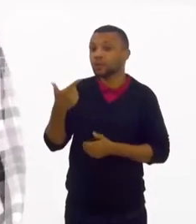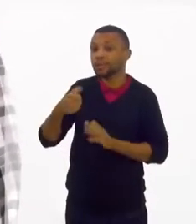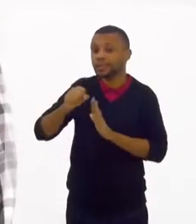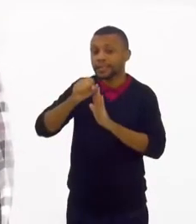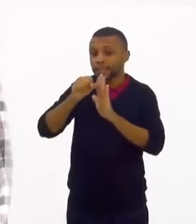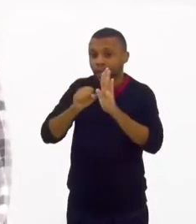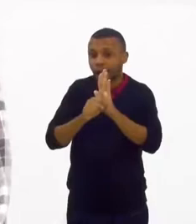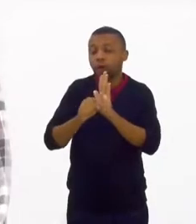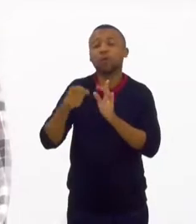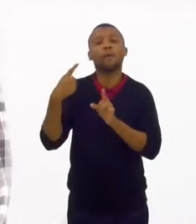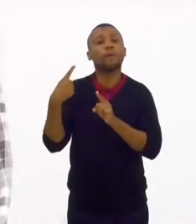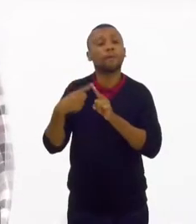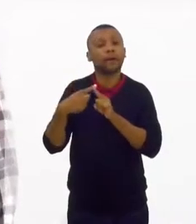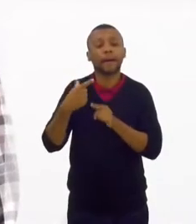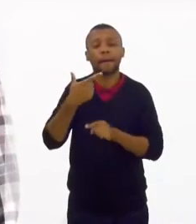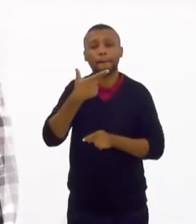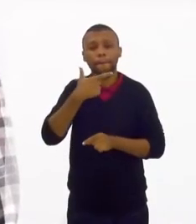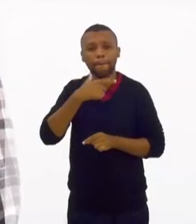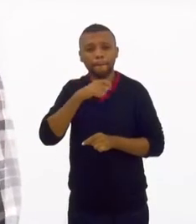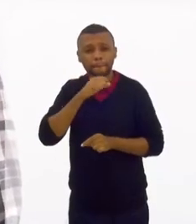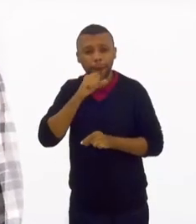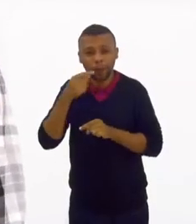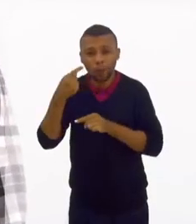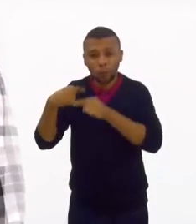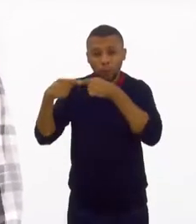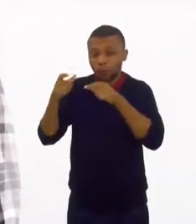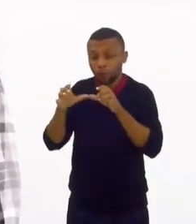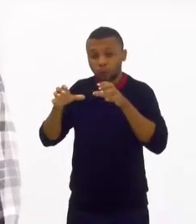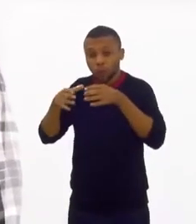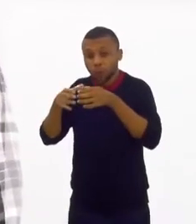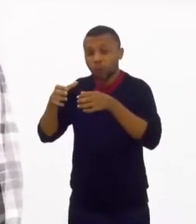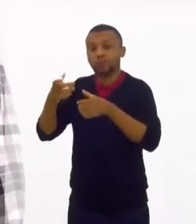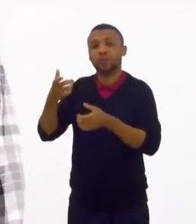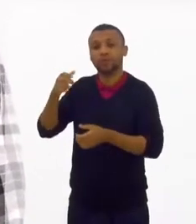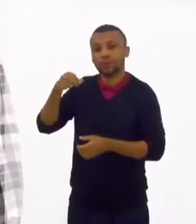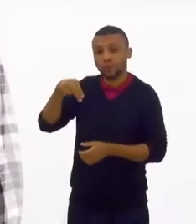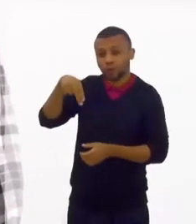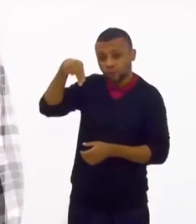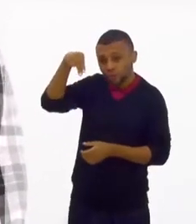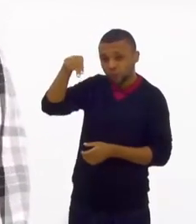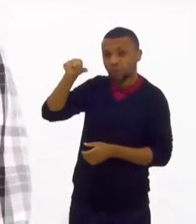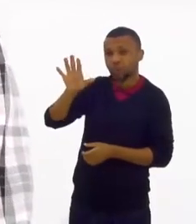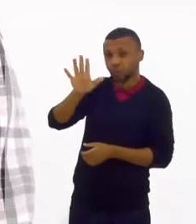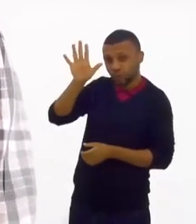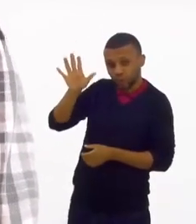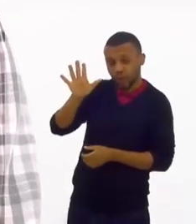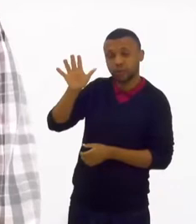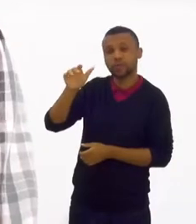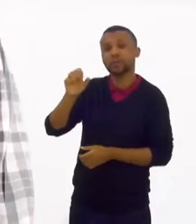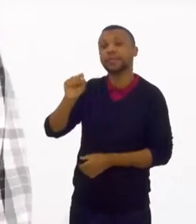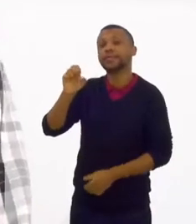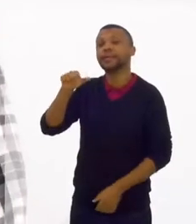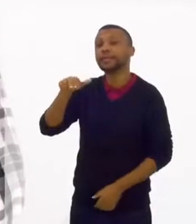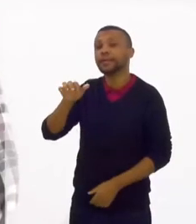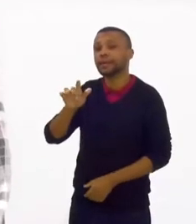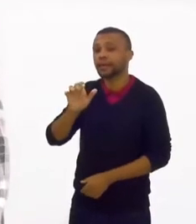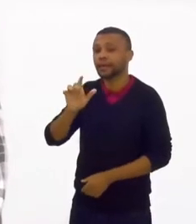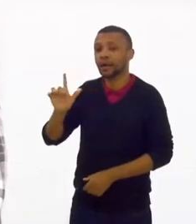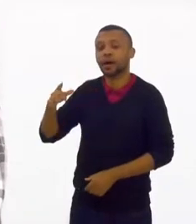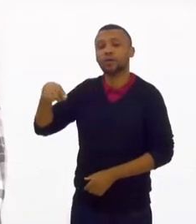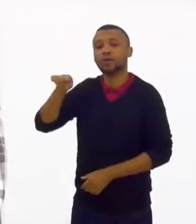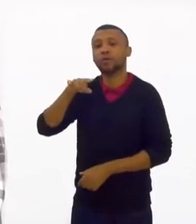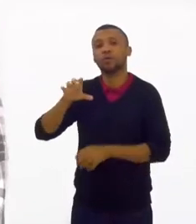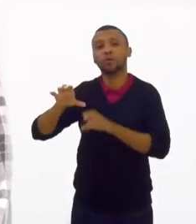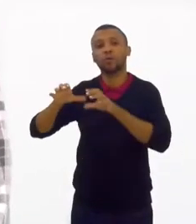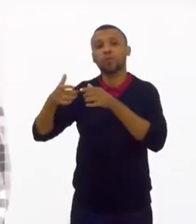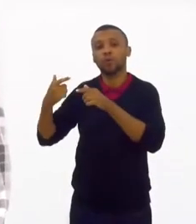12 séculos, porque meus pais são de uma parte do Senegal, no noroeste do Senegal, onde